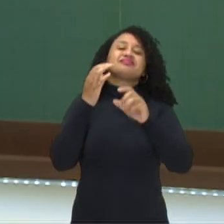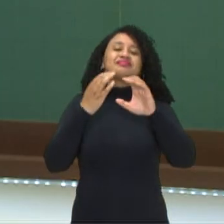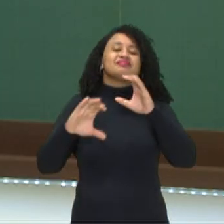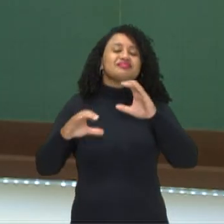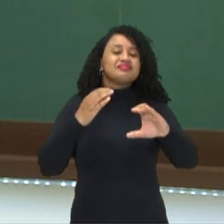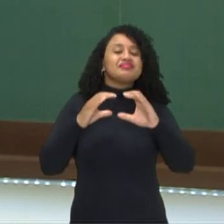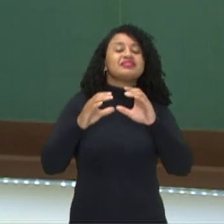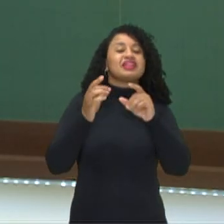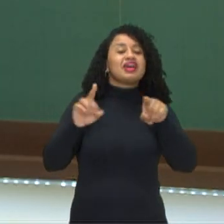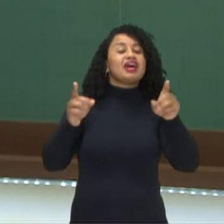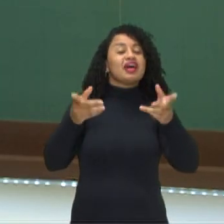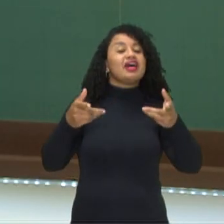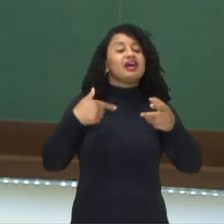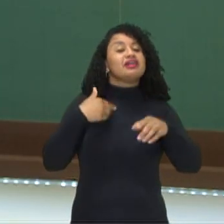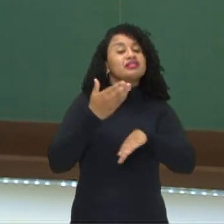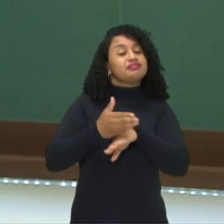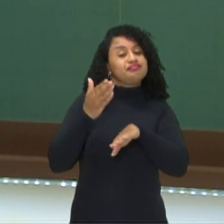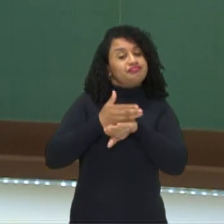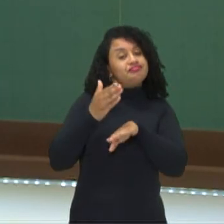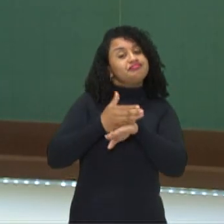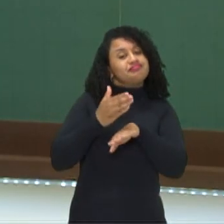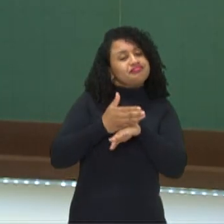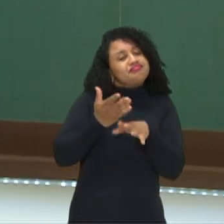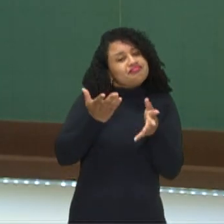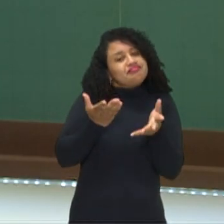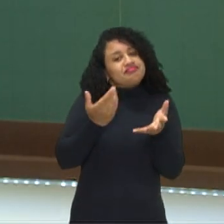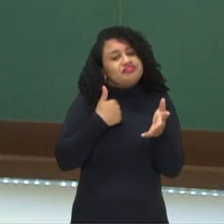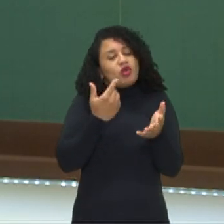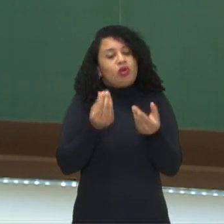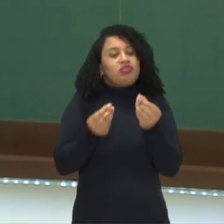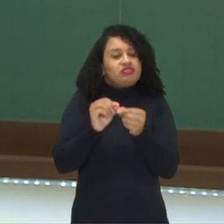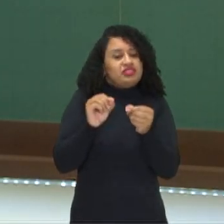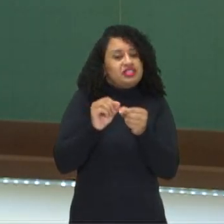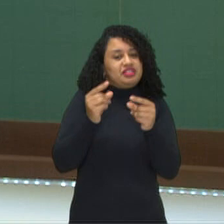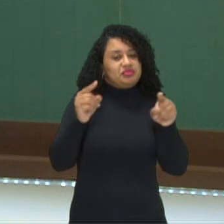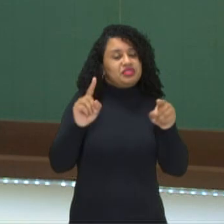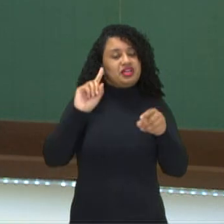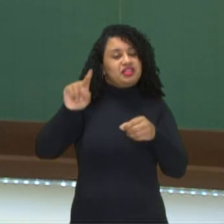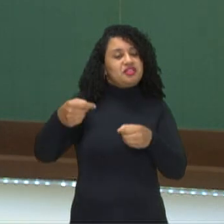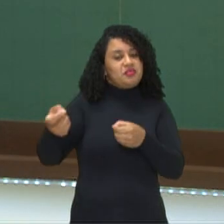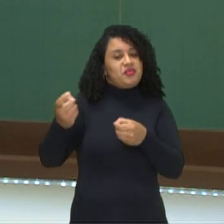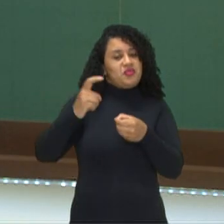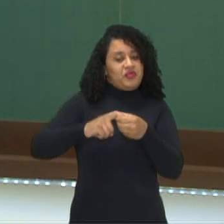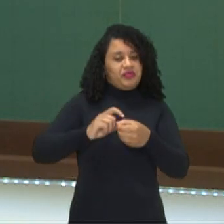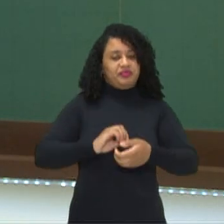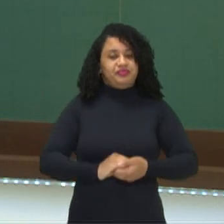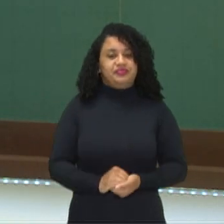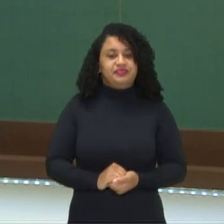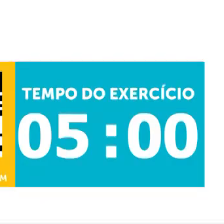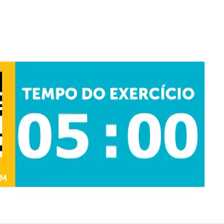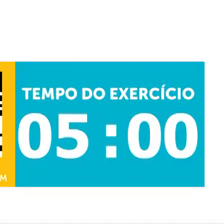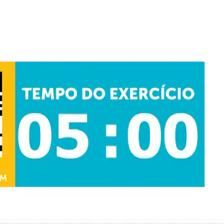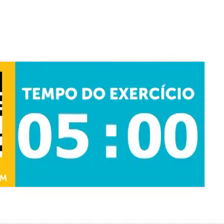e treine embolar, né, a língua aí falando bem rapidinho, tá bom? E daqui a pouco nós estamos de volta.